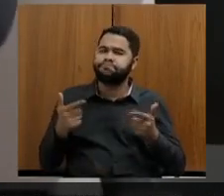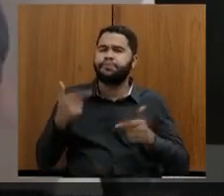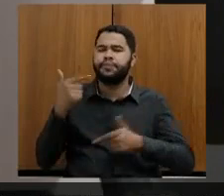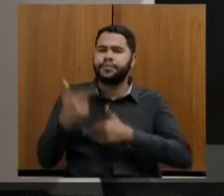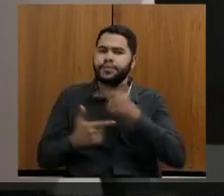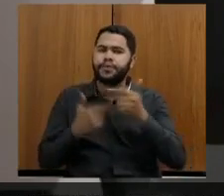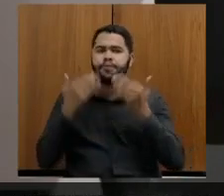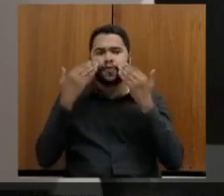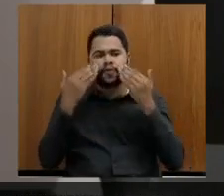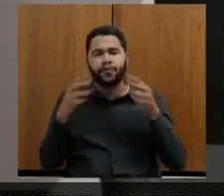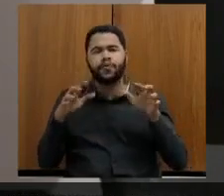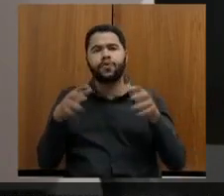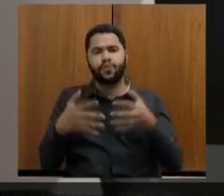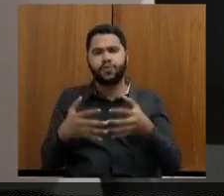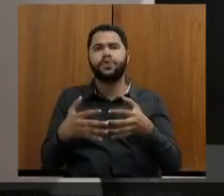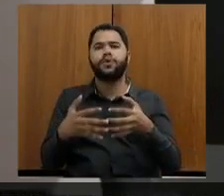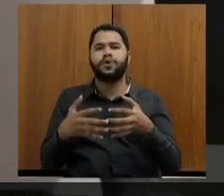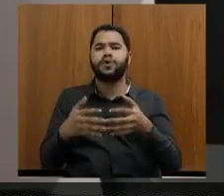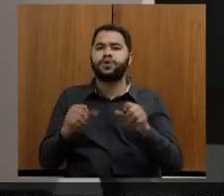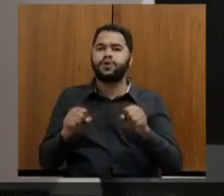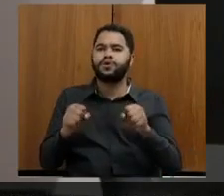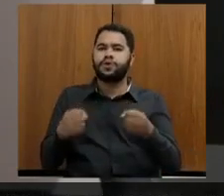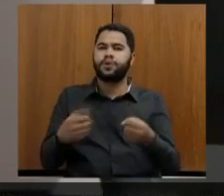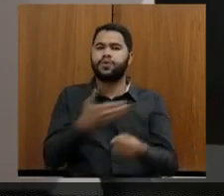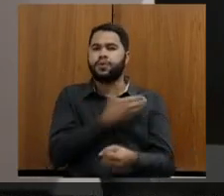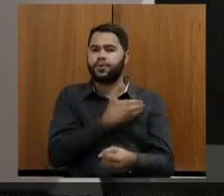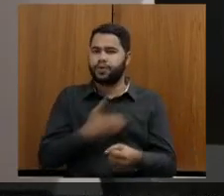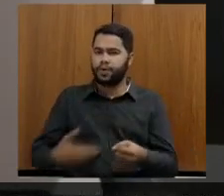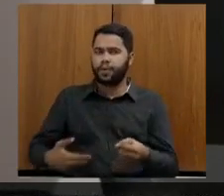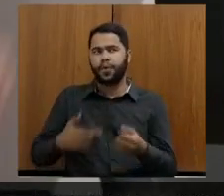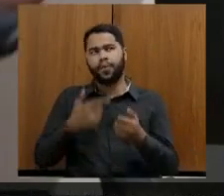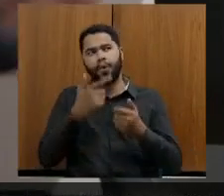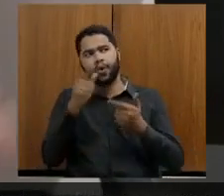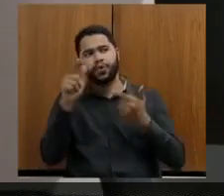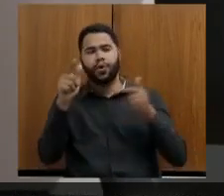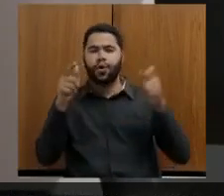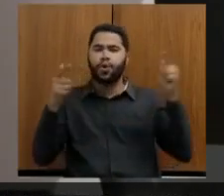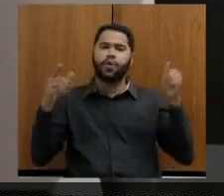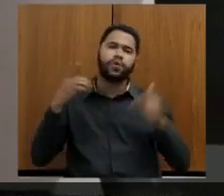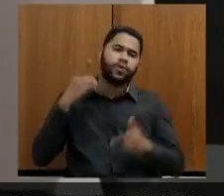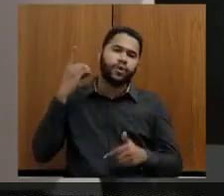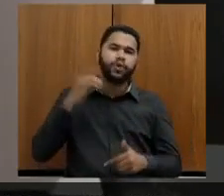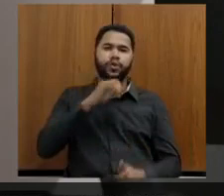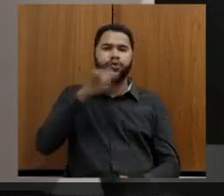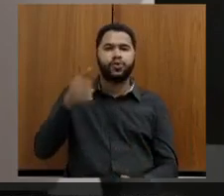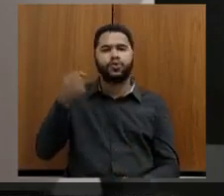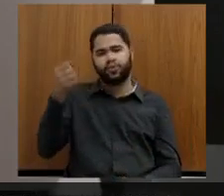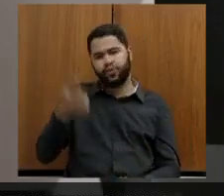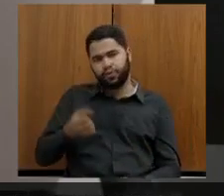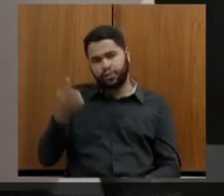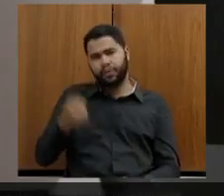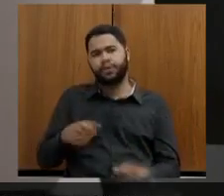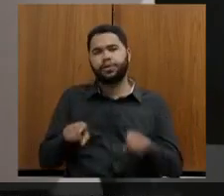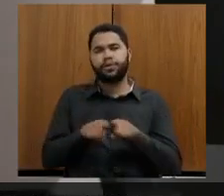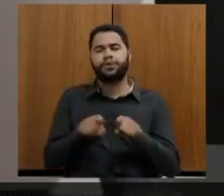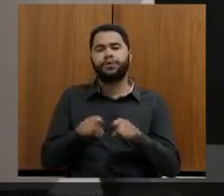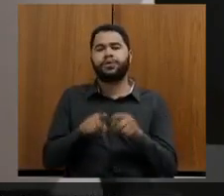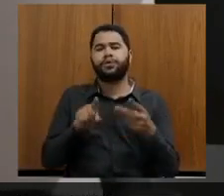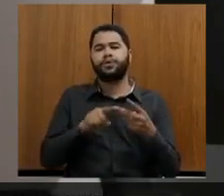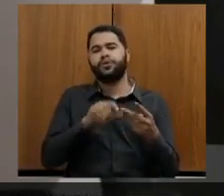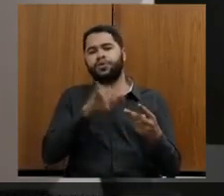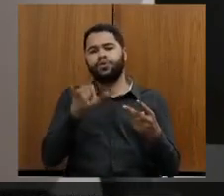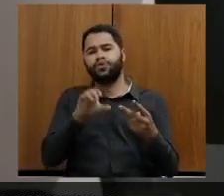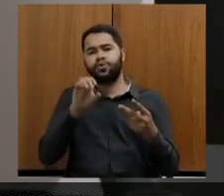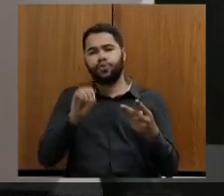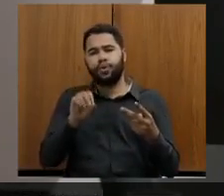a frente dessa comissão de Segurança Pública juntamente com os deputados Otávio Leite aqui presente Deputado Gil